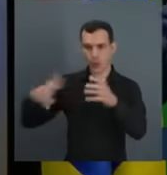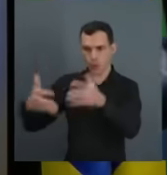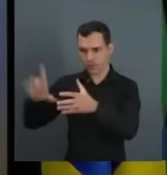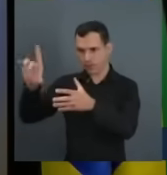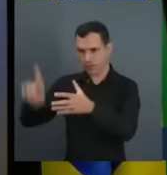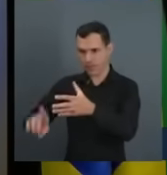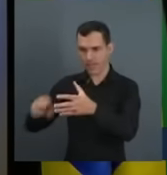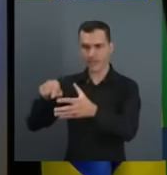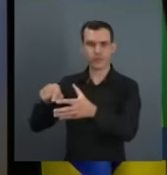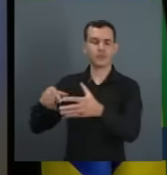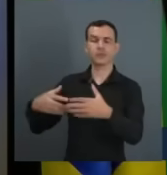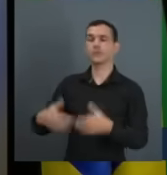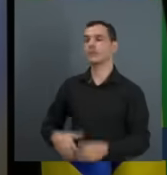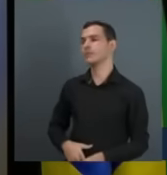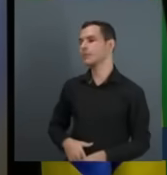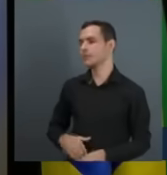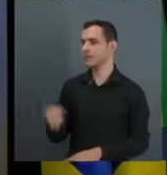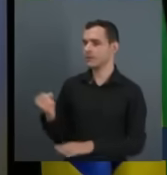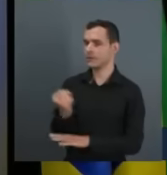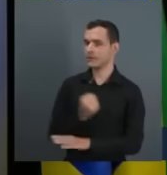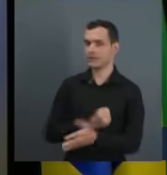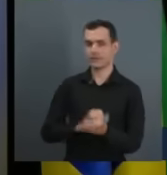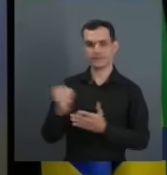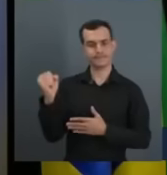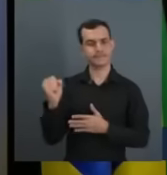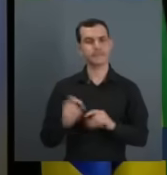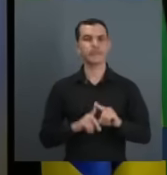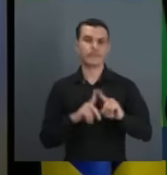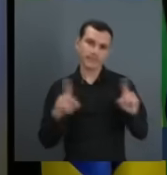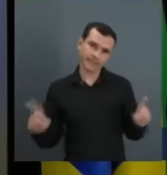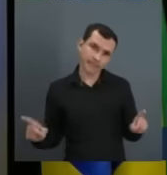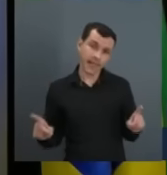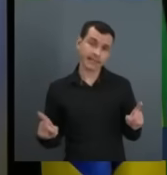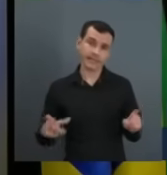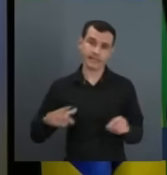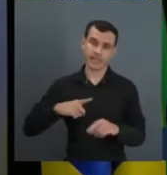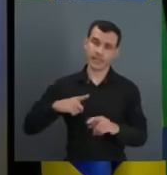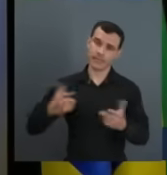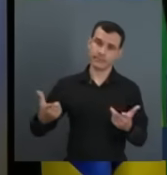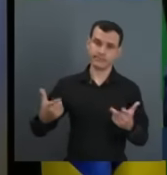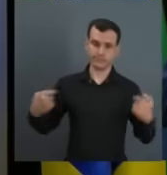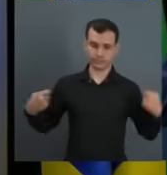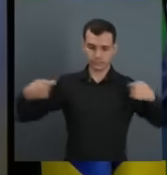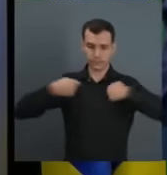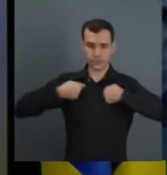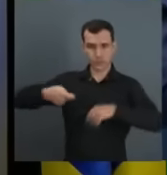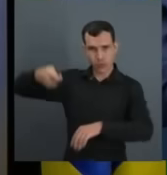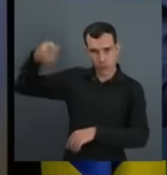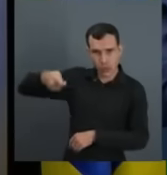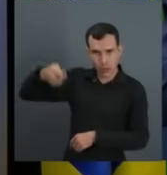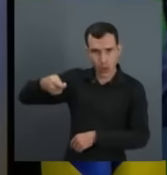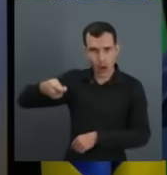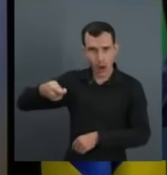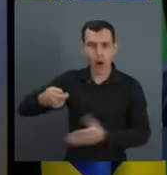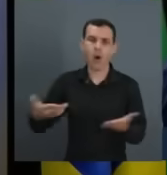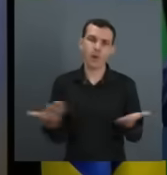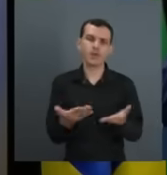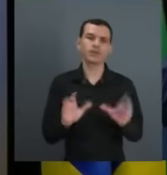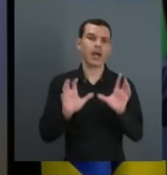está lascado. Mas é isso. Na ditadura da toga é o que temos para hoje. Nós